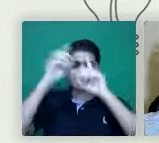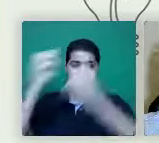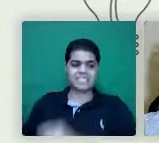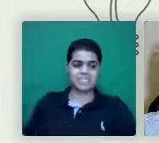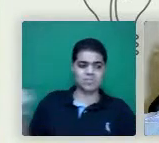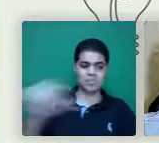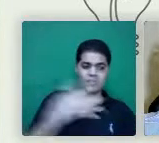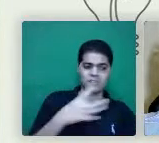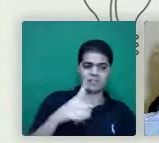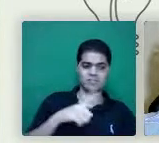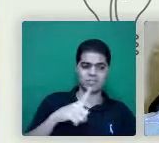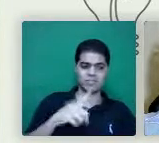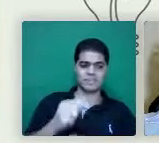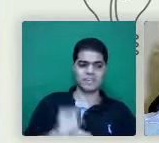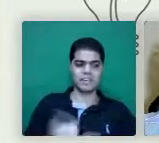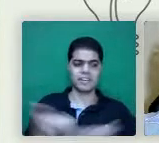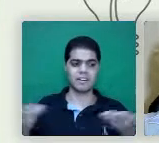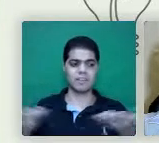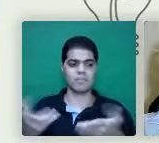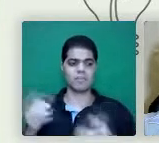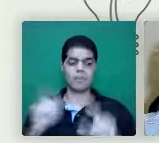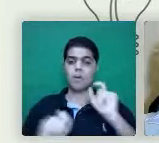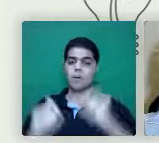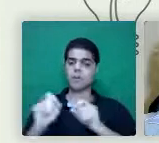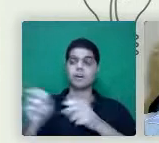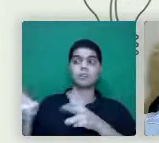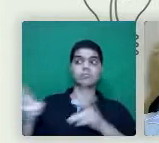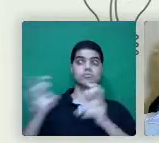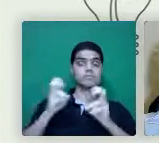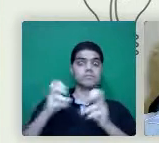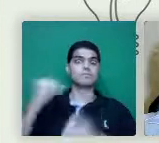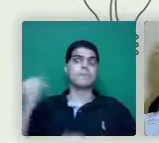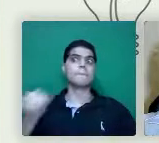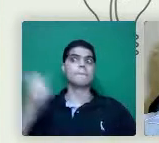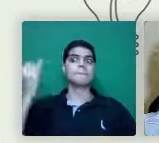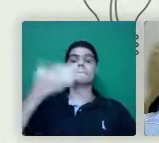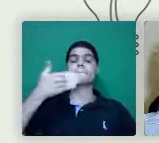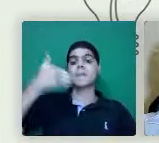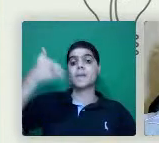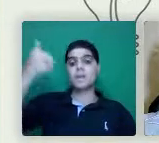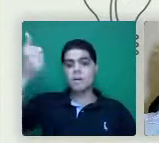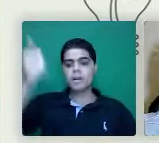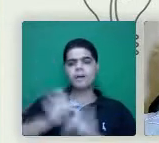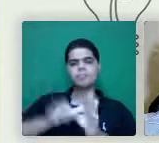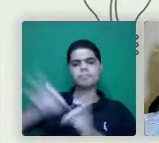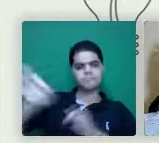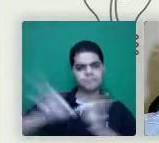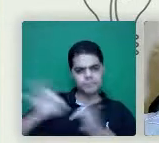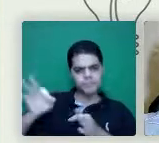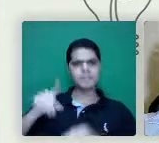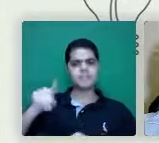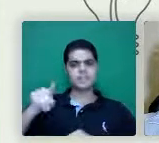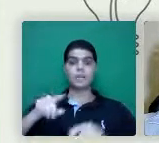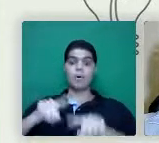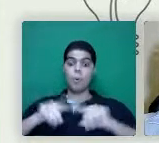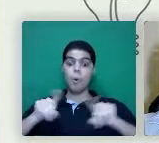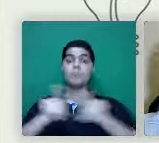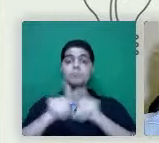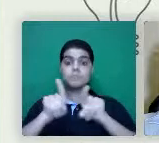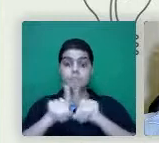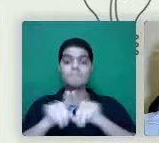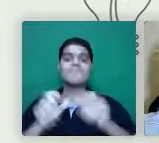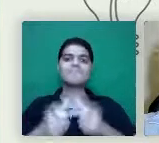inovadoras, que possam melhorar o funcionamento, né, dessas iniciativas, ou até ampliar essas